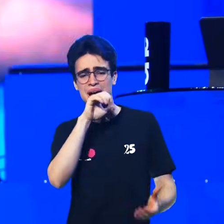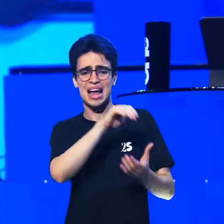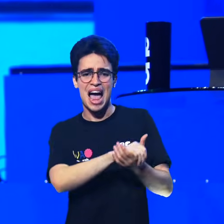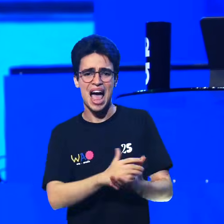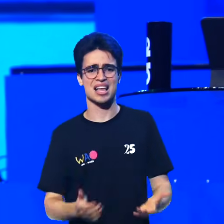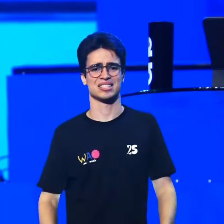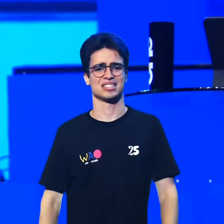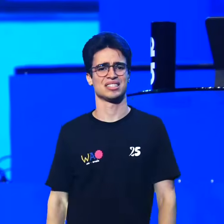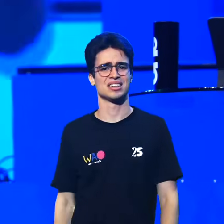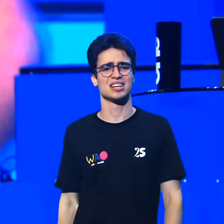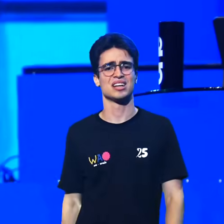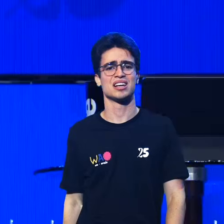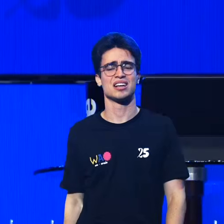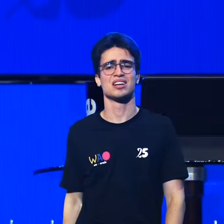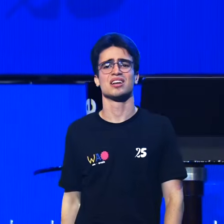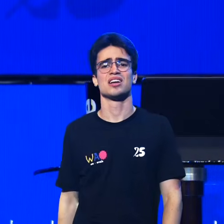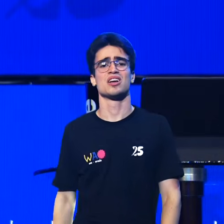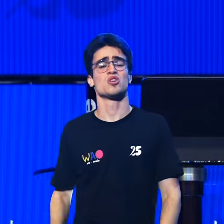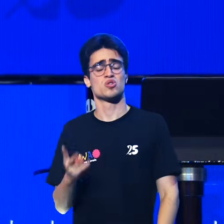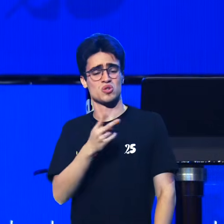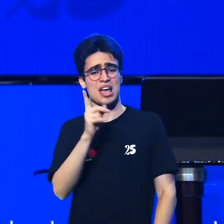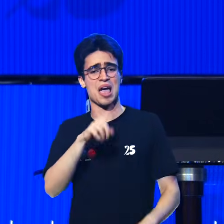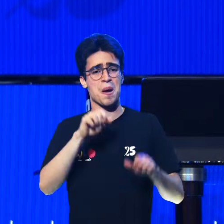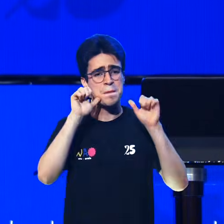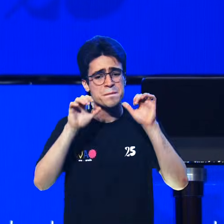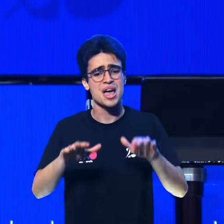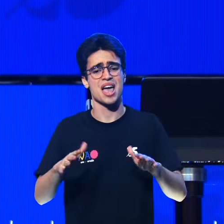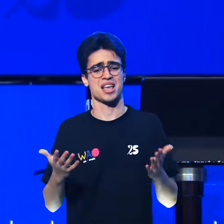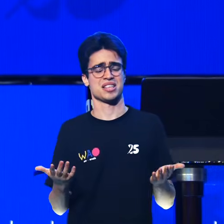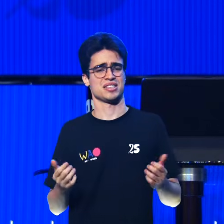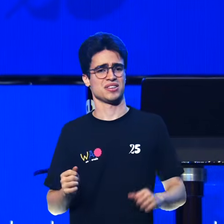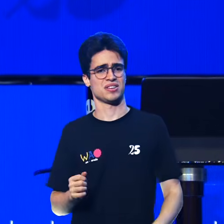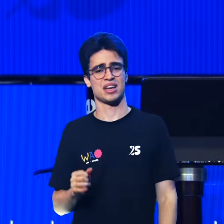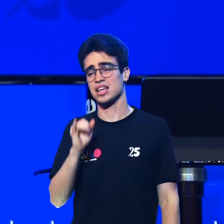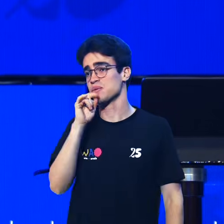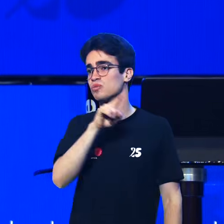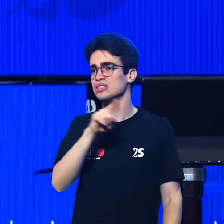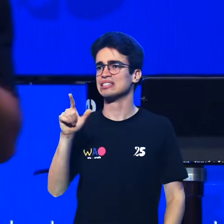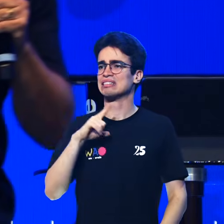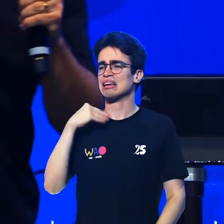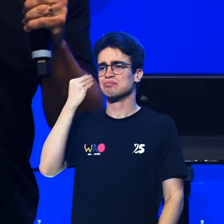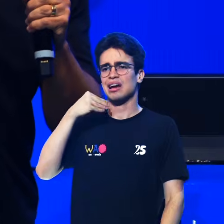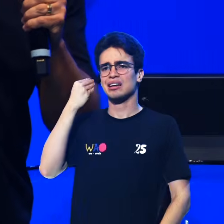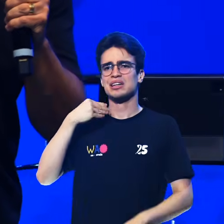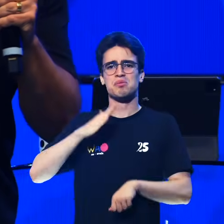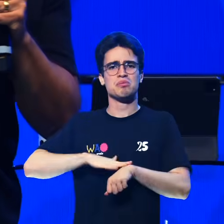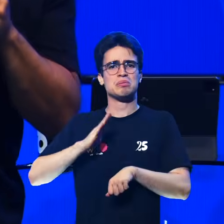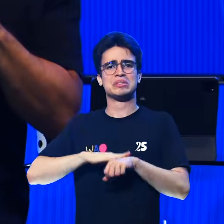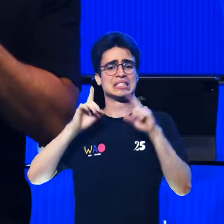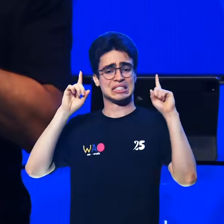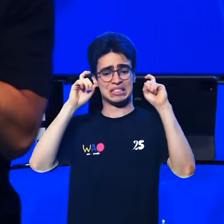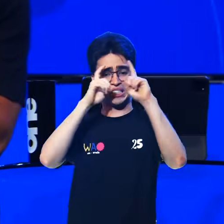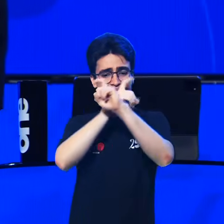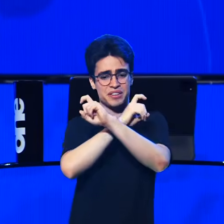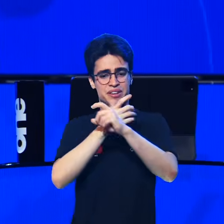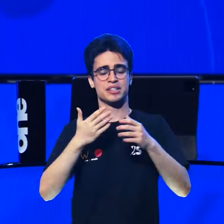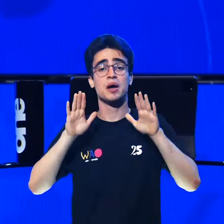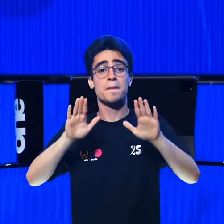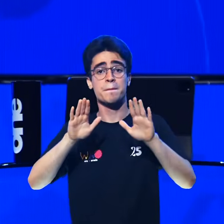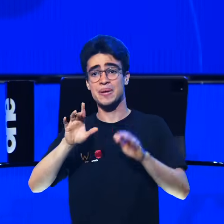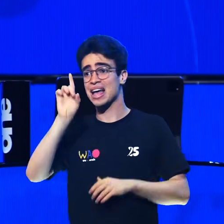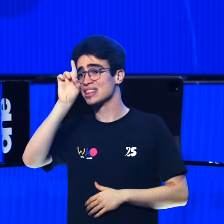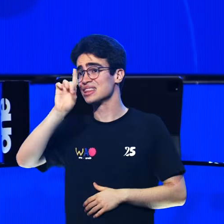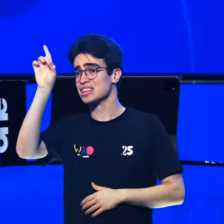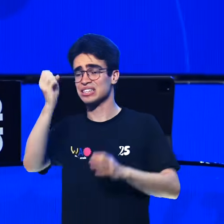Irmãos, eles são uma bênção hoje lá. Se você está enfrentando um processo de esmagamento, seja em qual área for na sua vida, Deus te